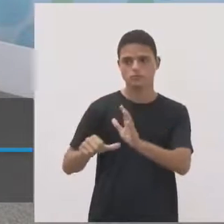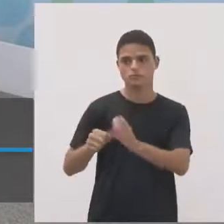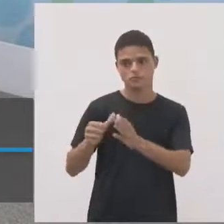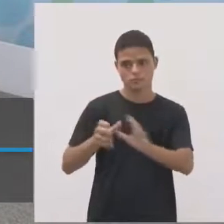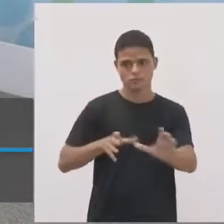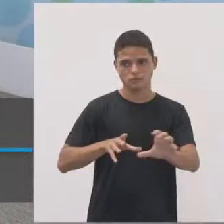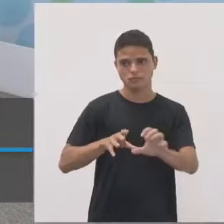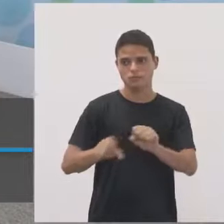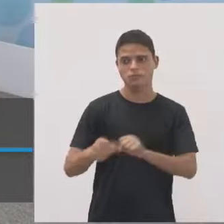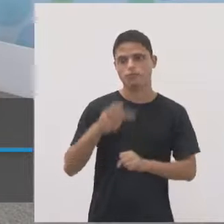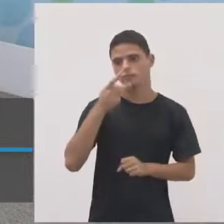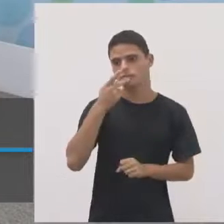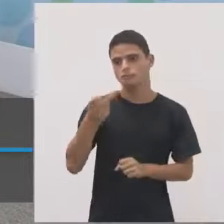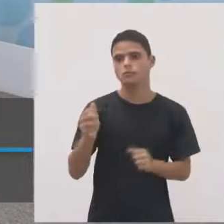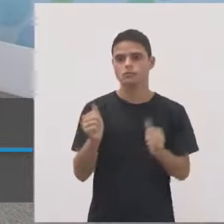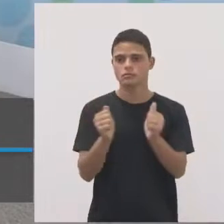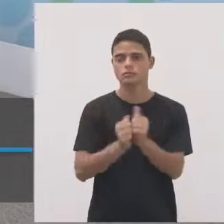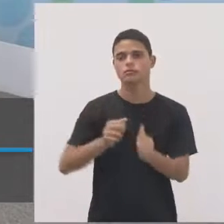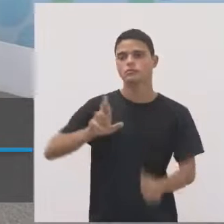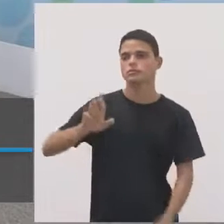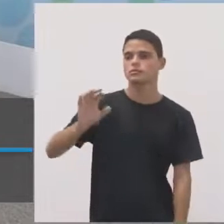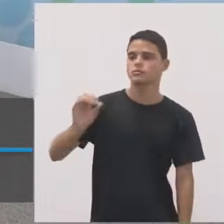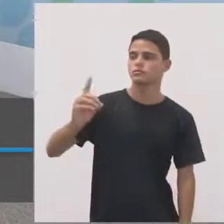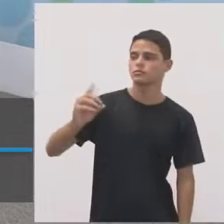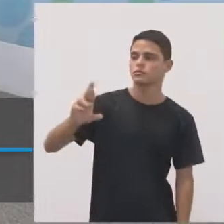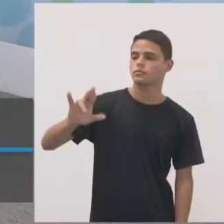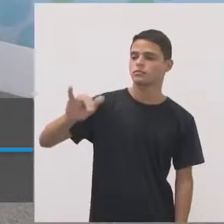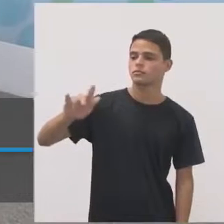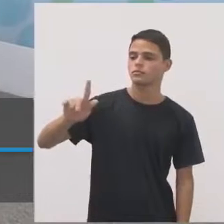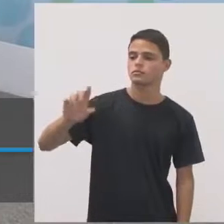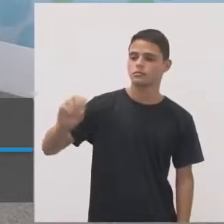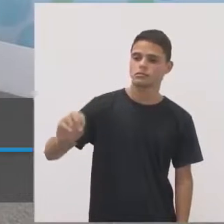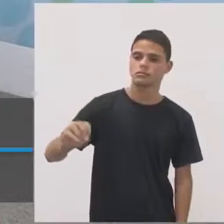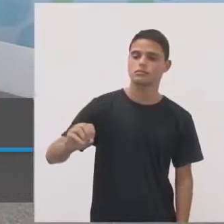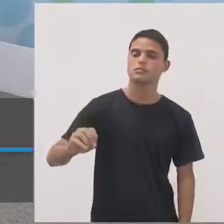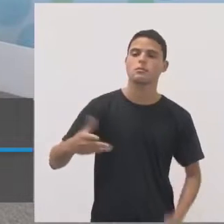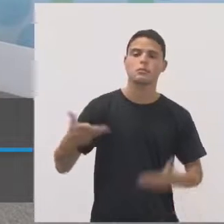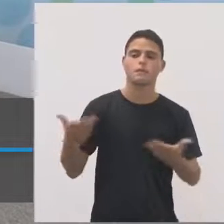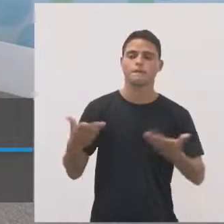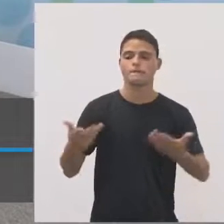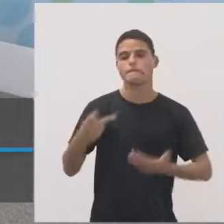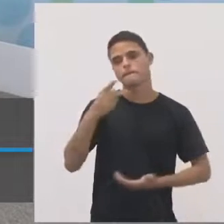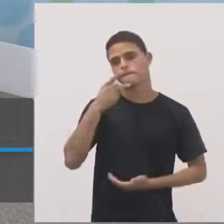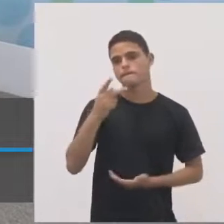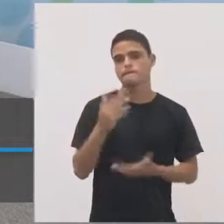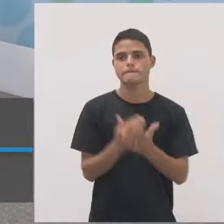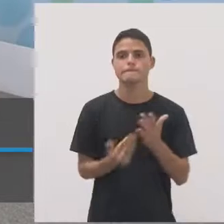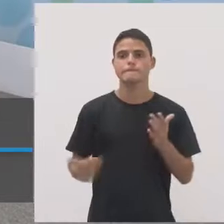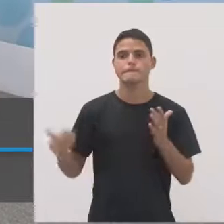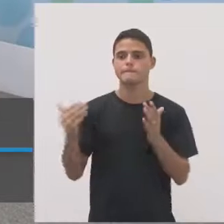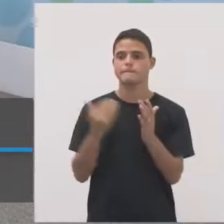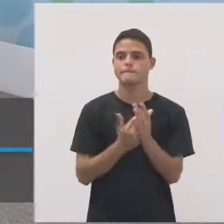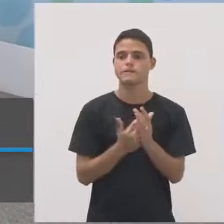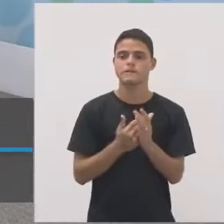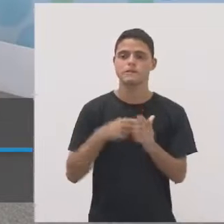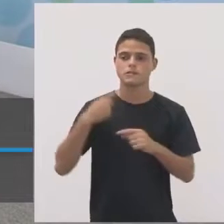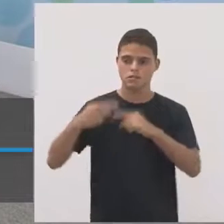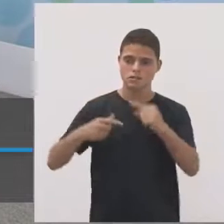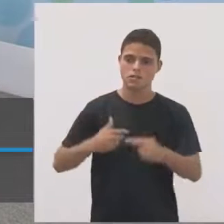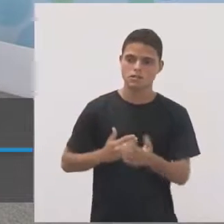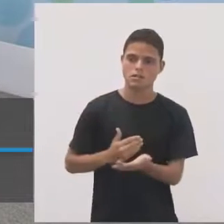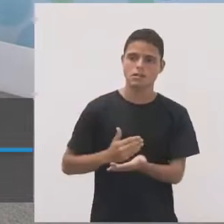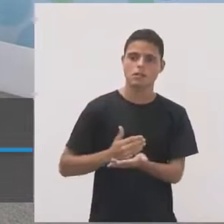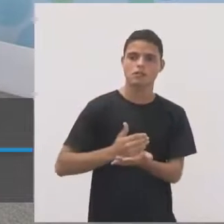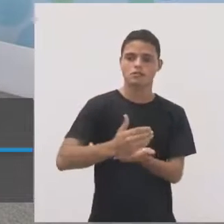e o Rodrigo sobre isso. E hoje a gente vai falar, eu vou falar mais um pouquinho só e depois a gente começa a instalação